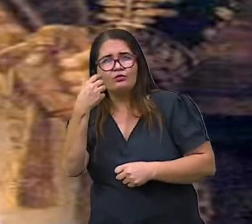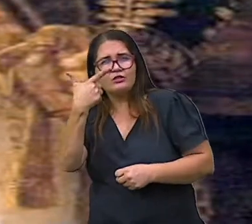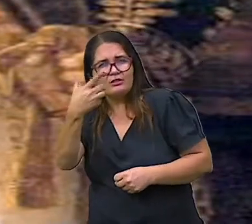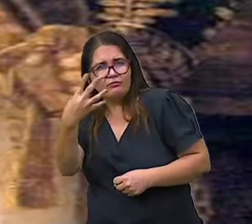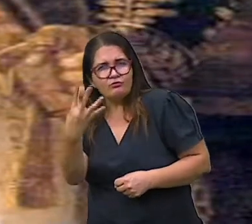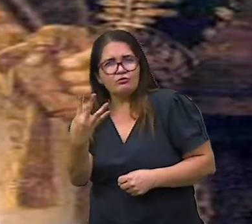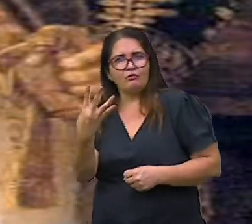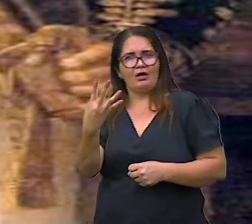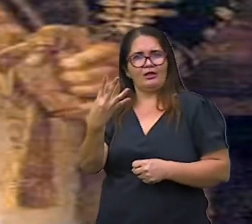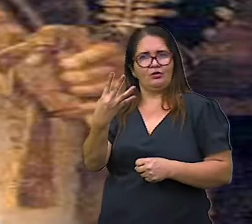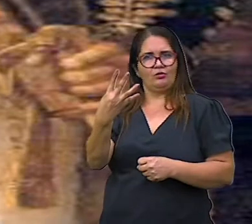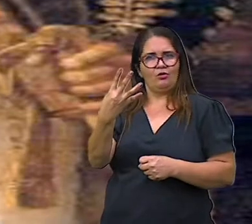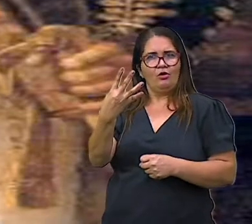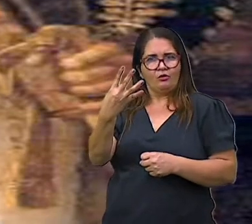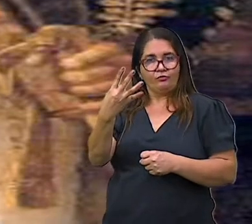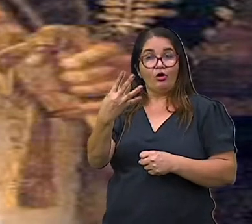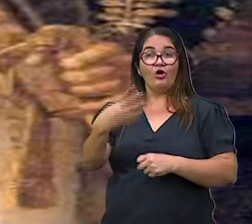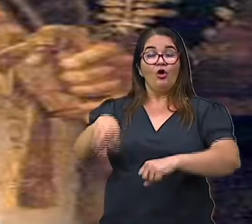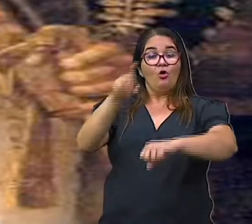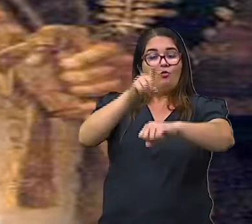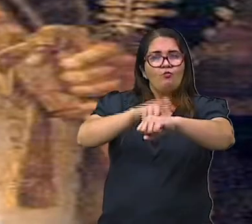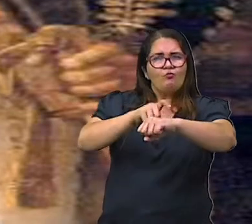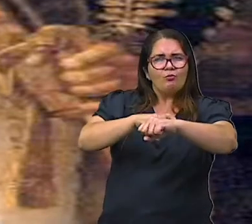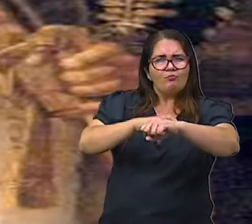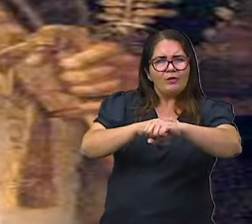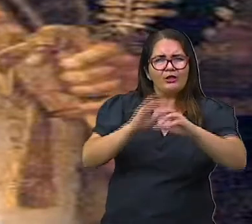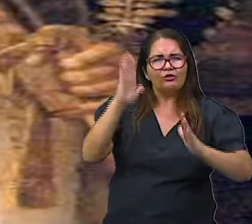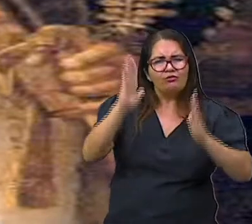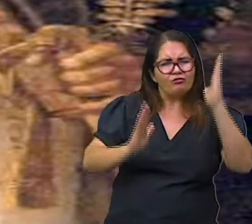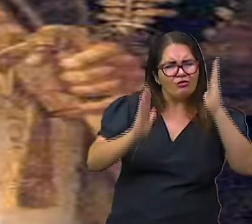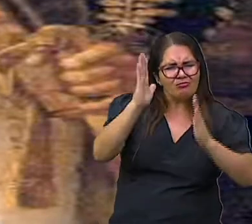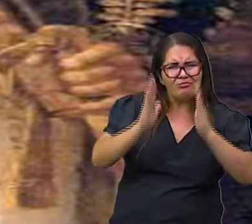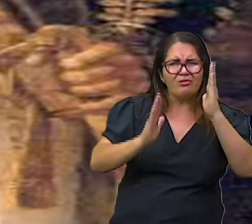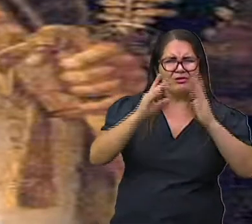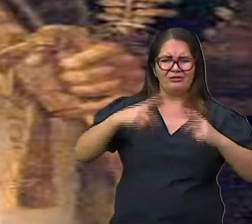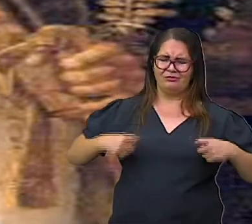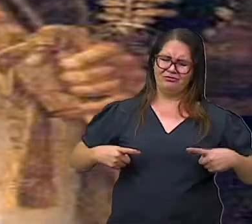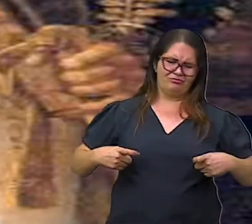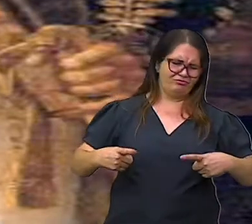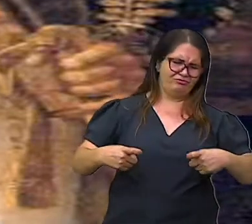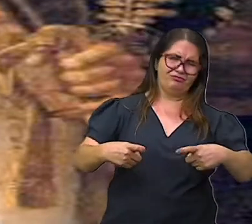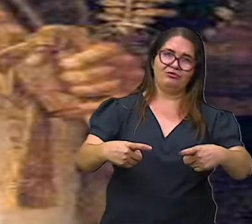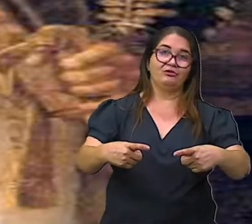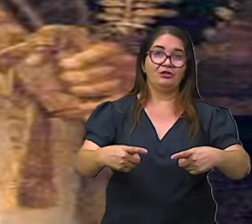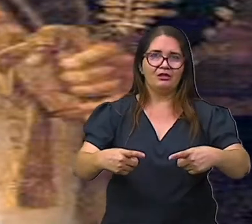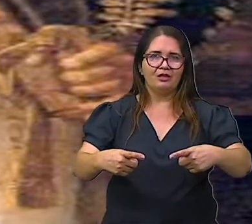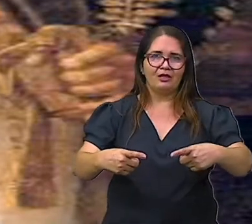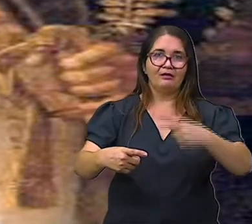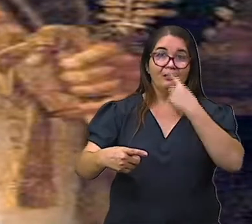políticos. Também a Guerra da Cisplatina, que destruiu nossa economia, e rebeliões